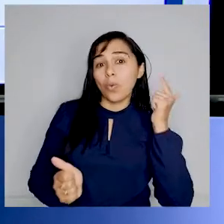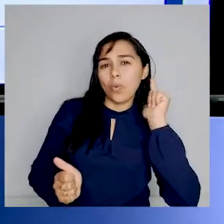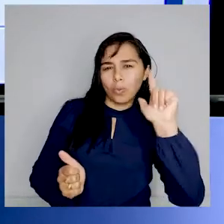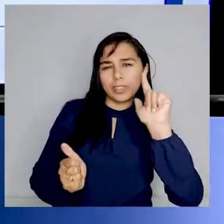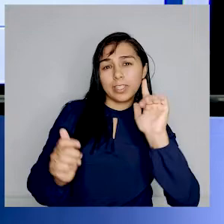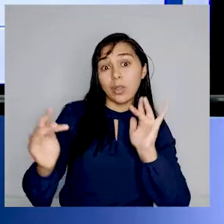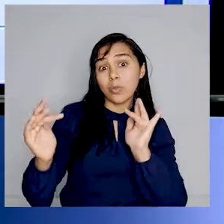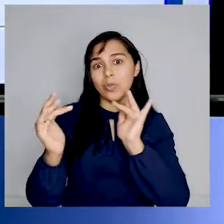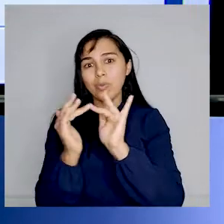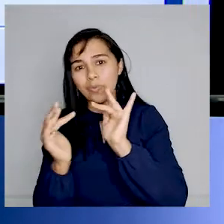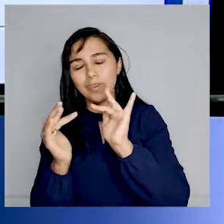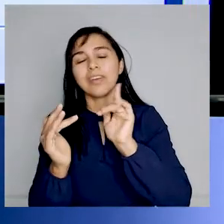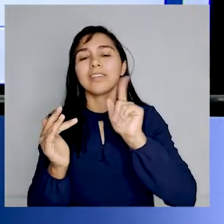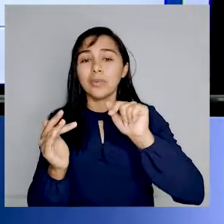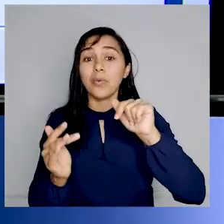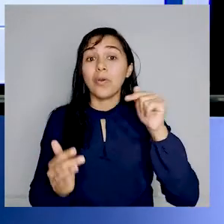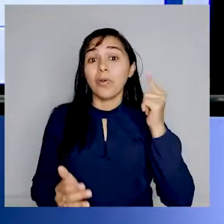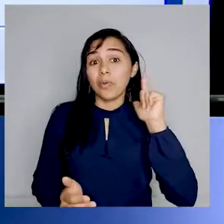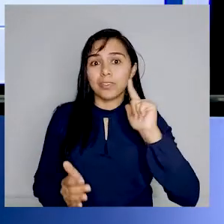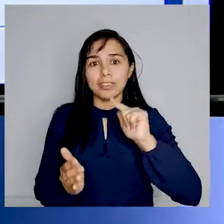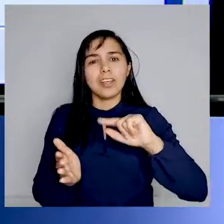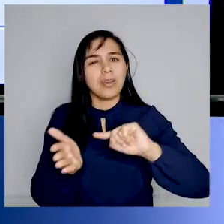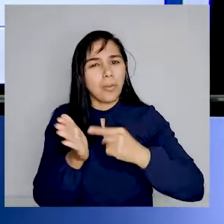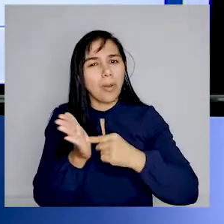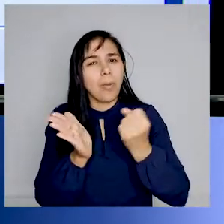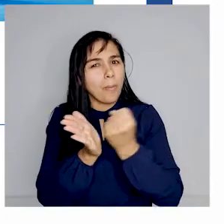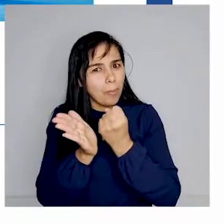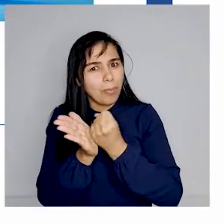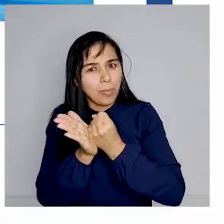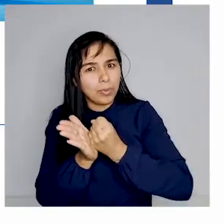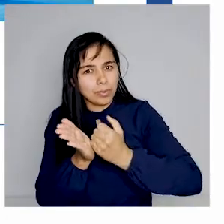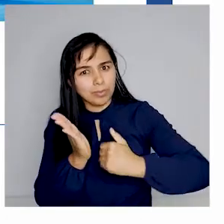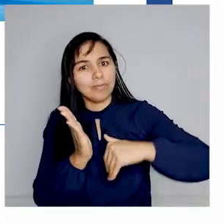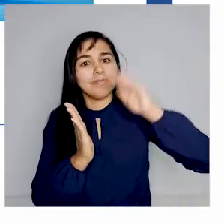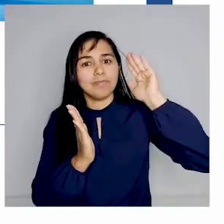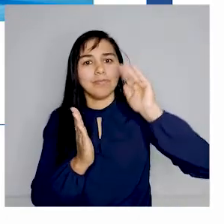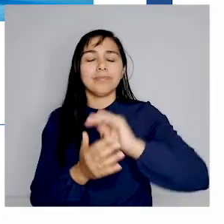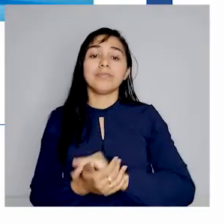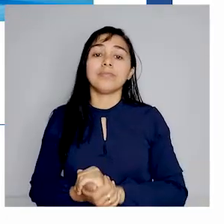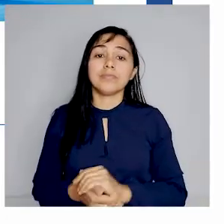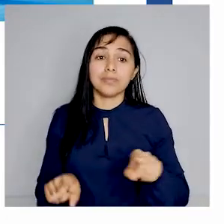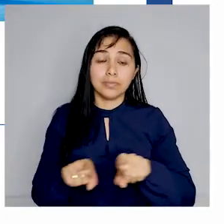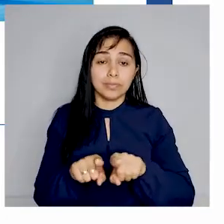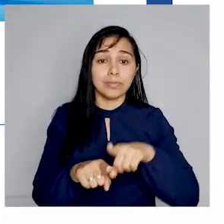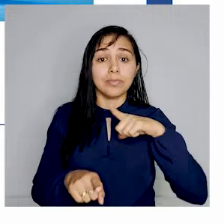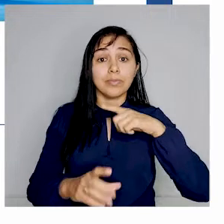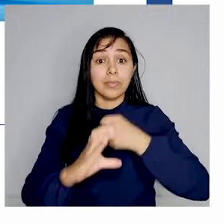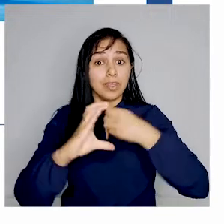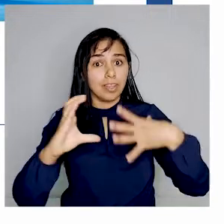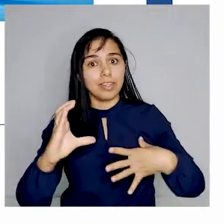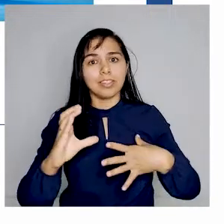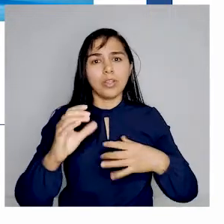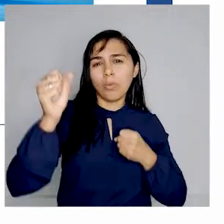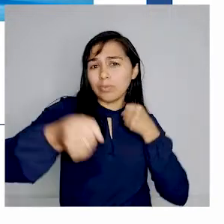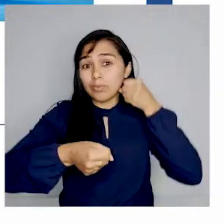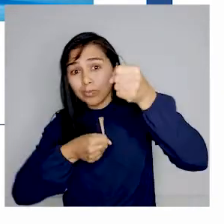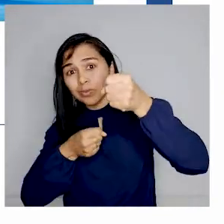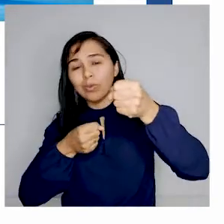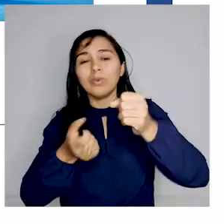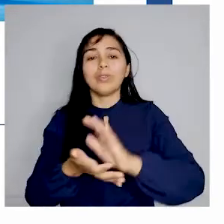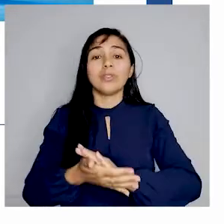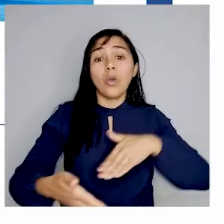atleta que consegue dar um toque sobre determinado local do adversário. Nós temos também algumas características, como por exemplo, os socos,